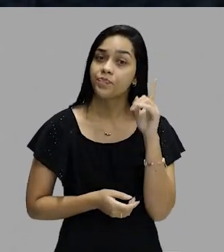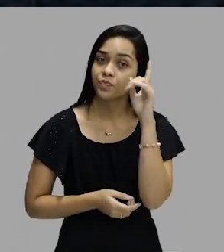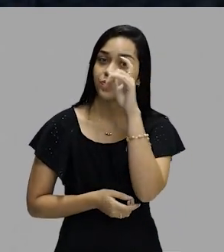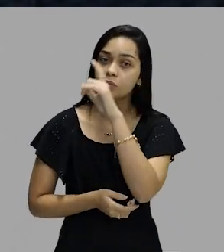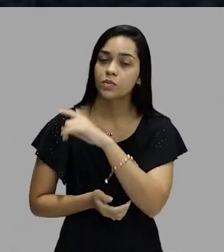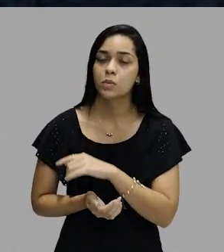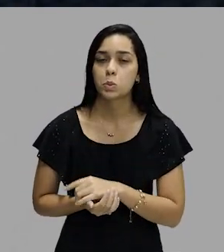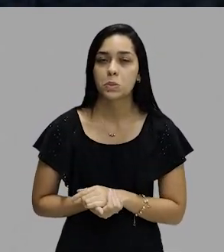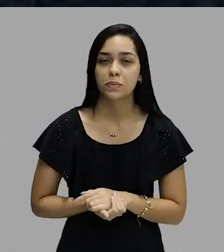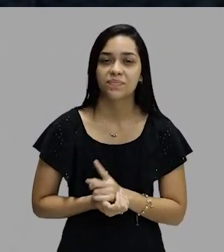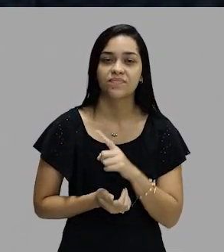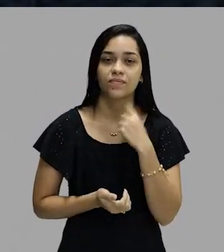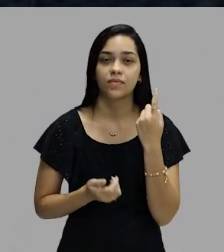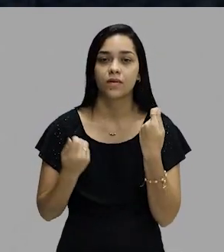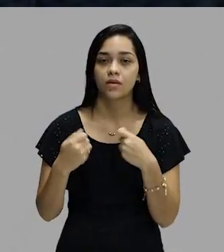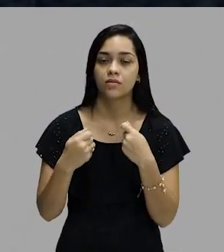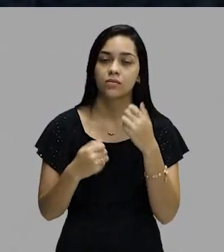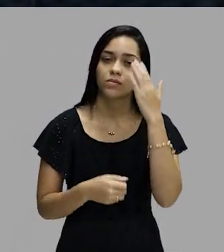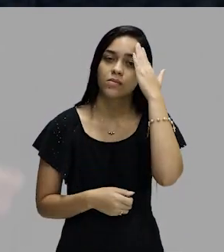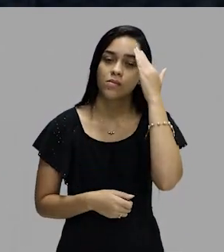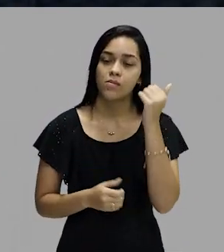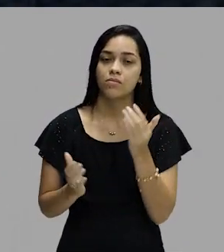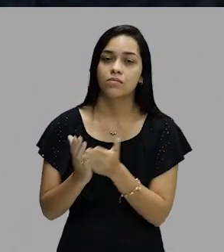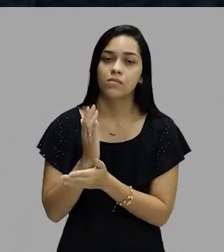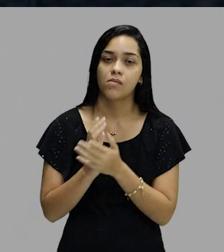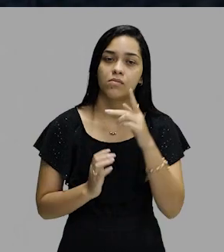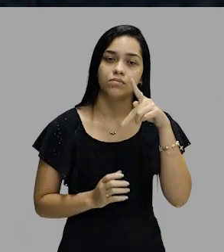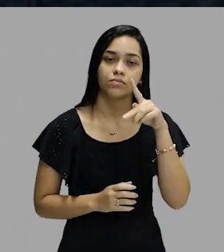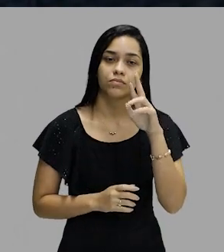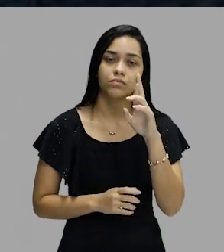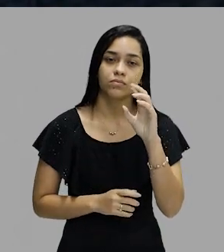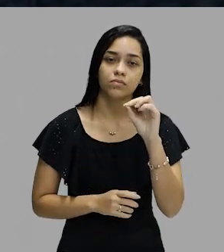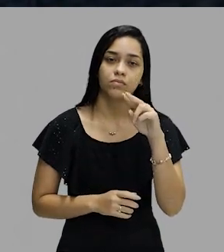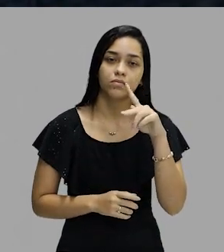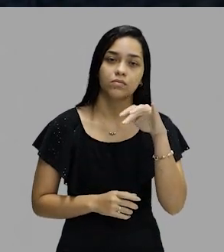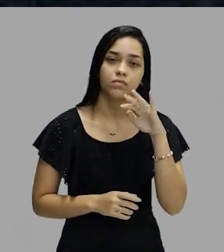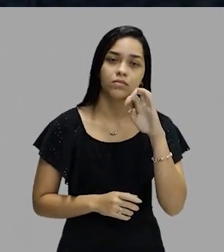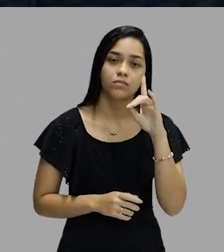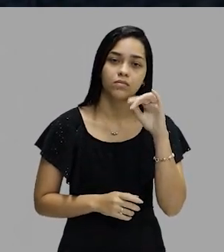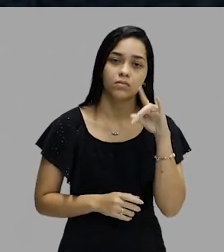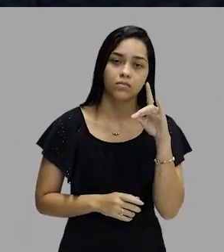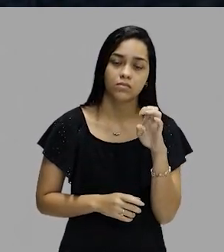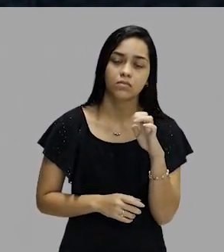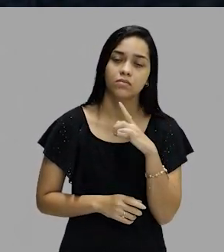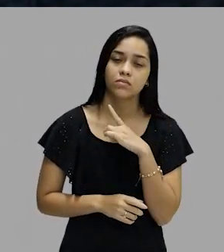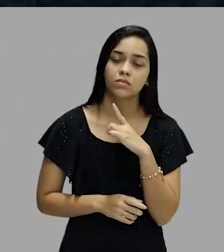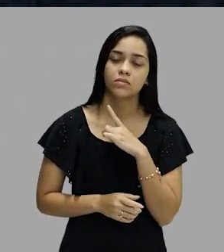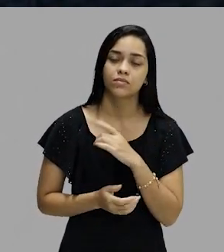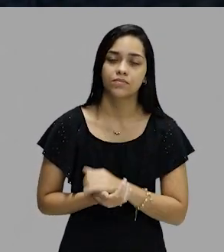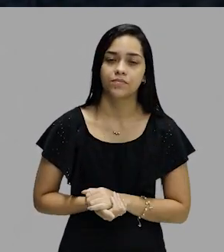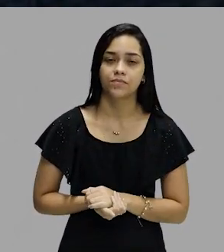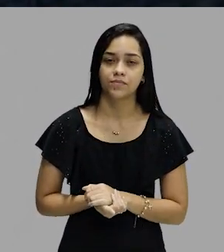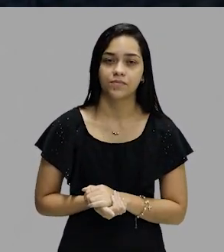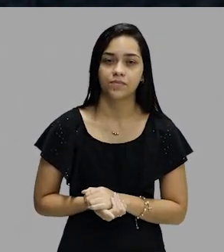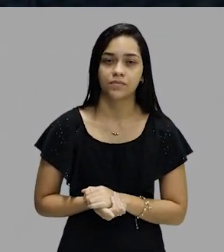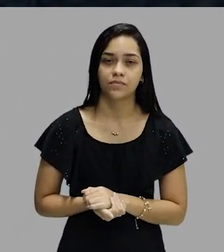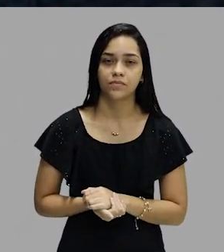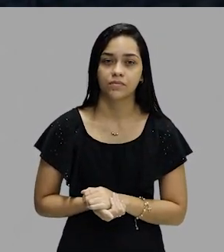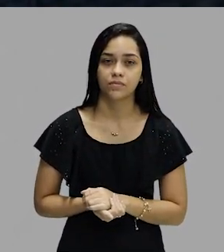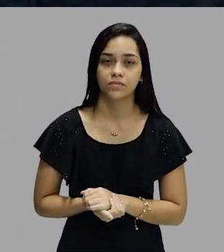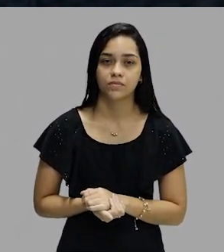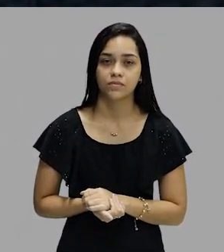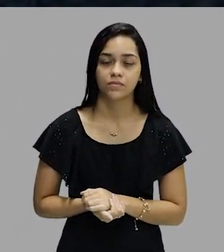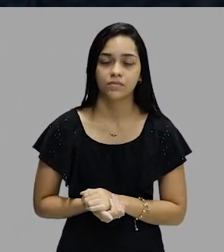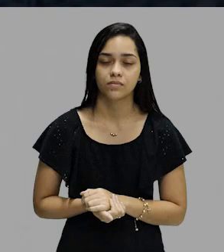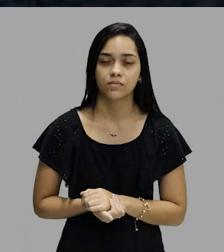né? Então a gente tem que saber algumas propriedades internas dele, como no caso a densidade e a viscosidade. Tá ok? Então isso que